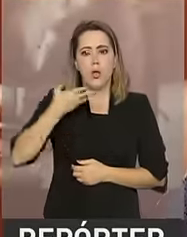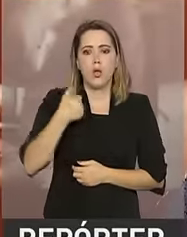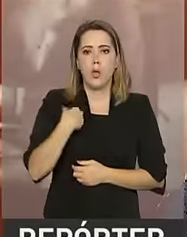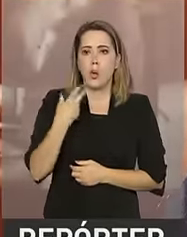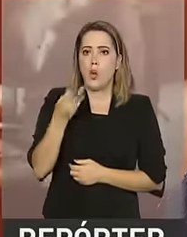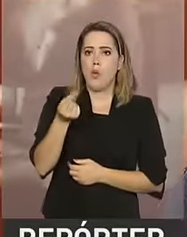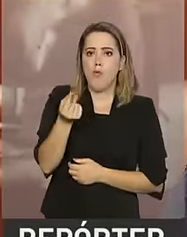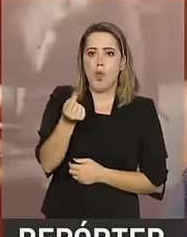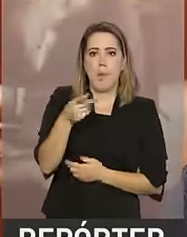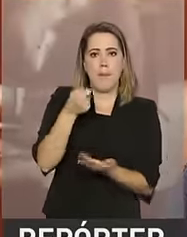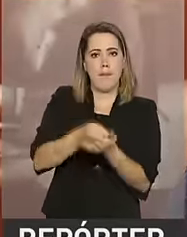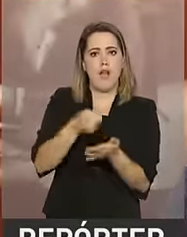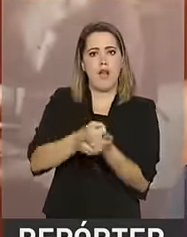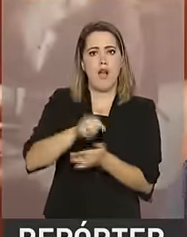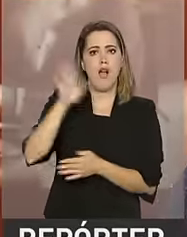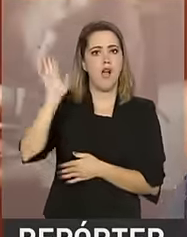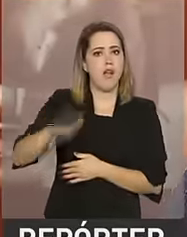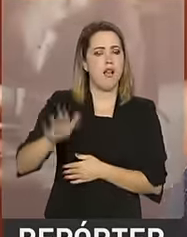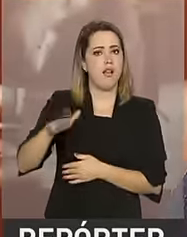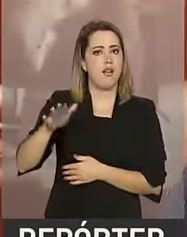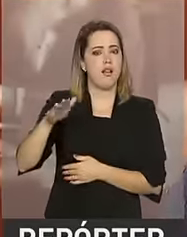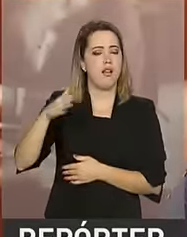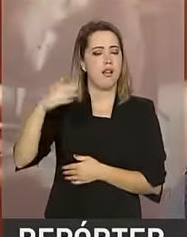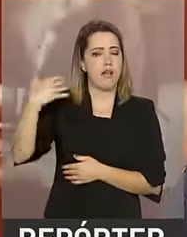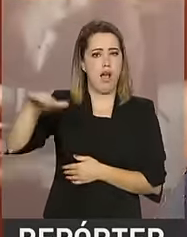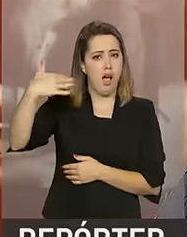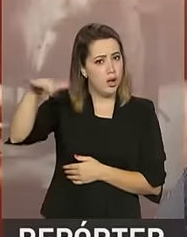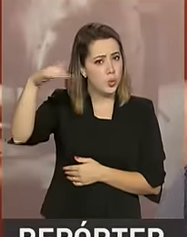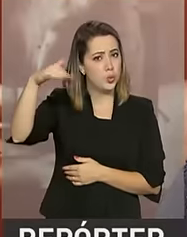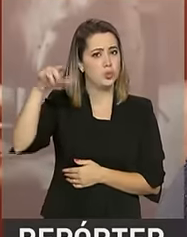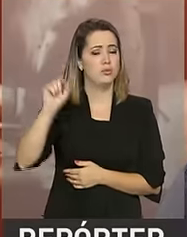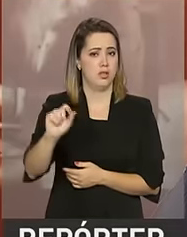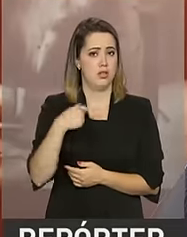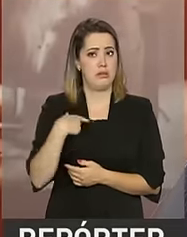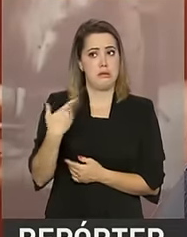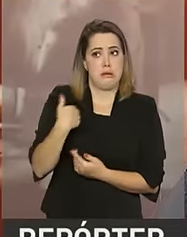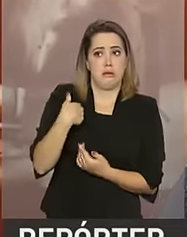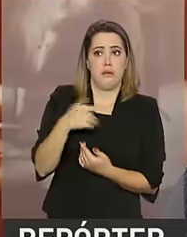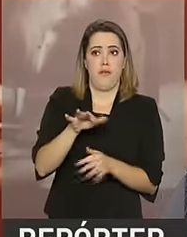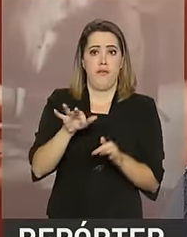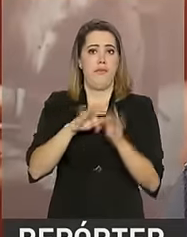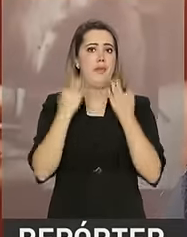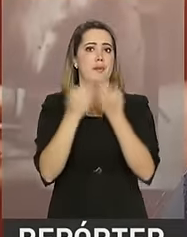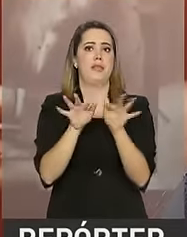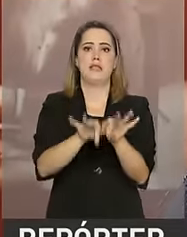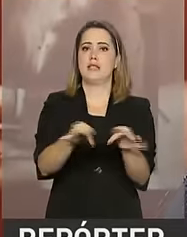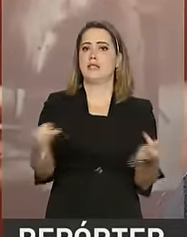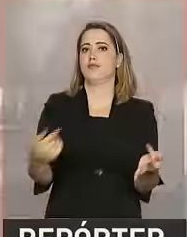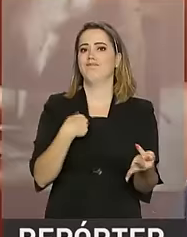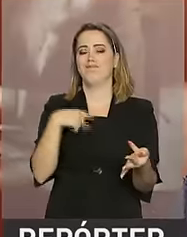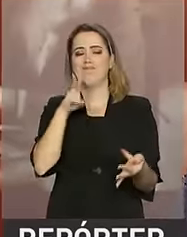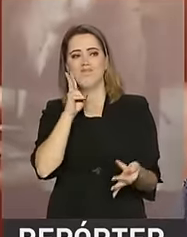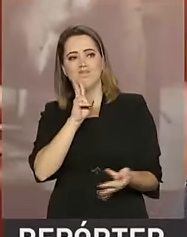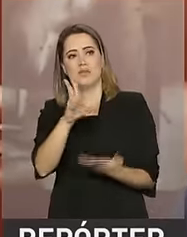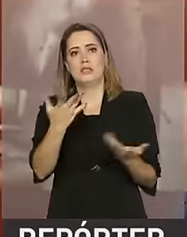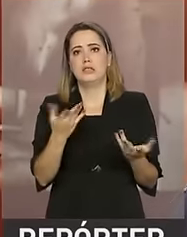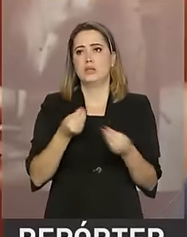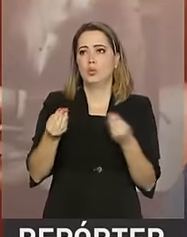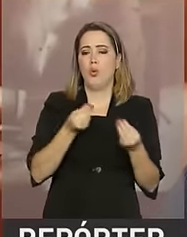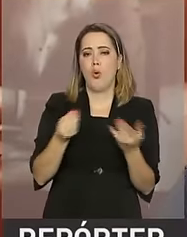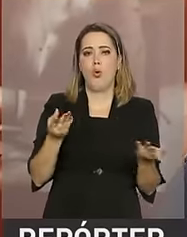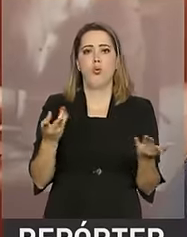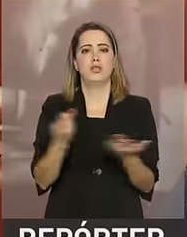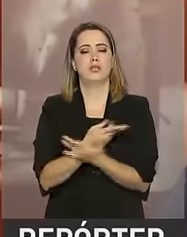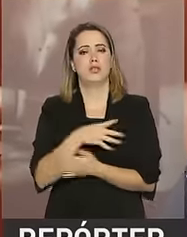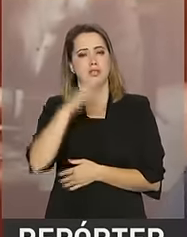material vindo de uma tendo vindo de uma família humilde como as que eu vim eu acreditei que eu não pudesse realizar esse sonho e aí quando eu vi